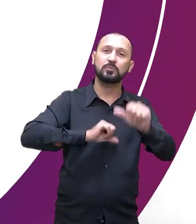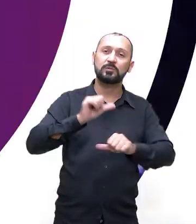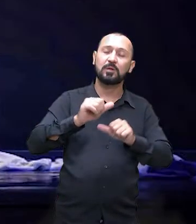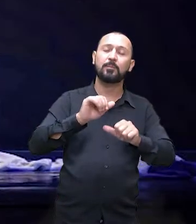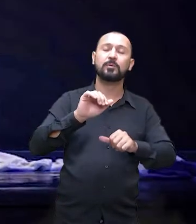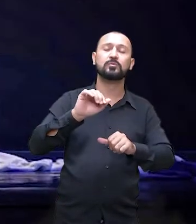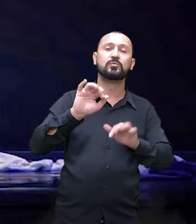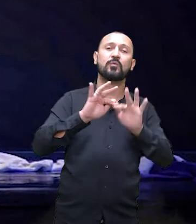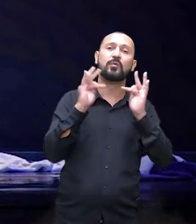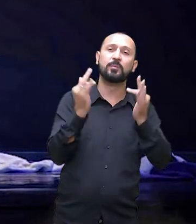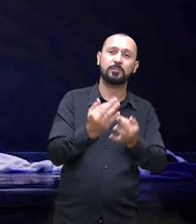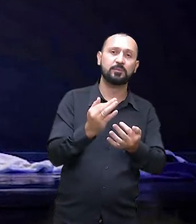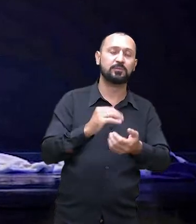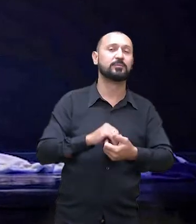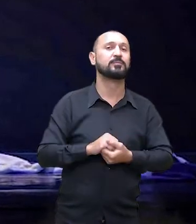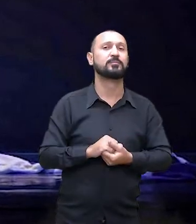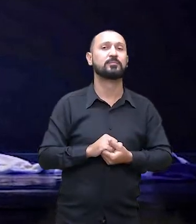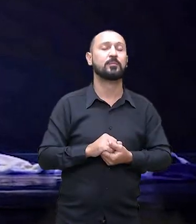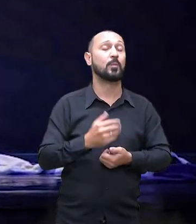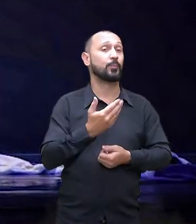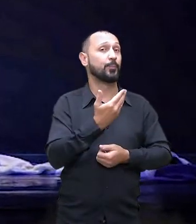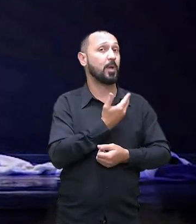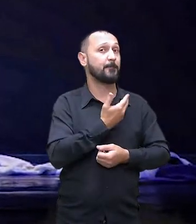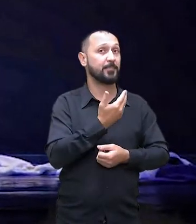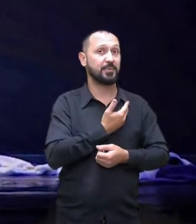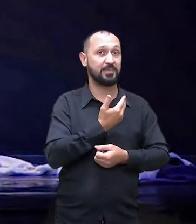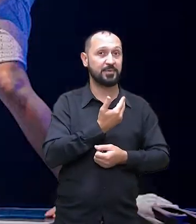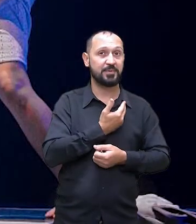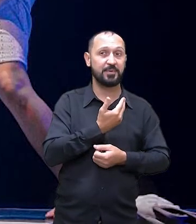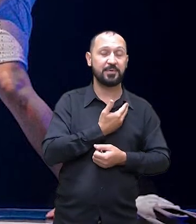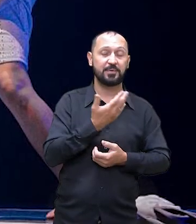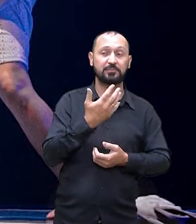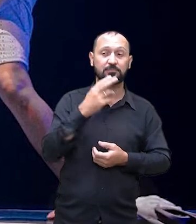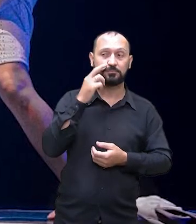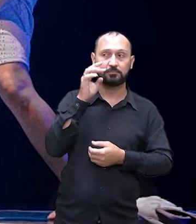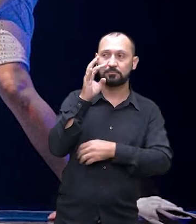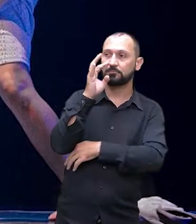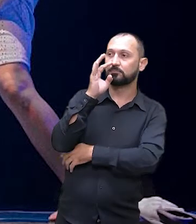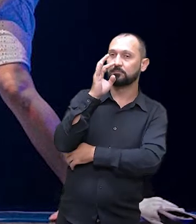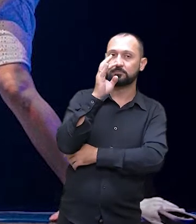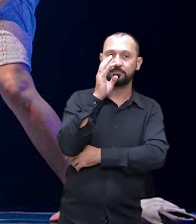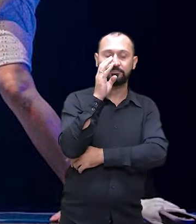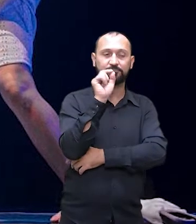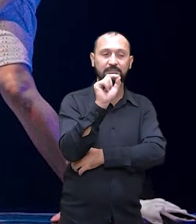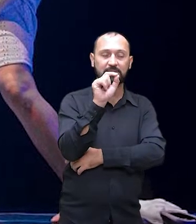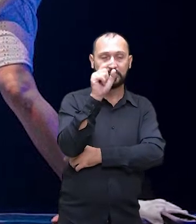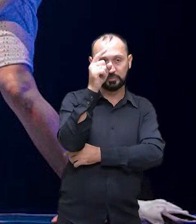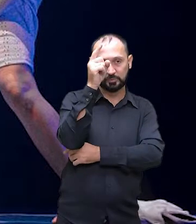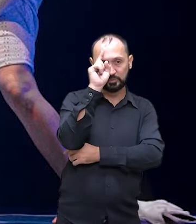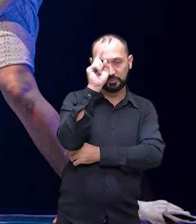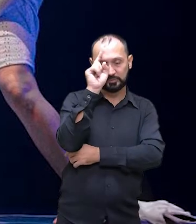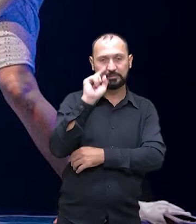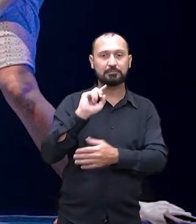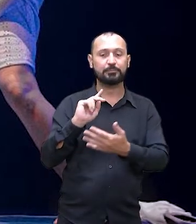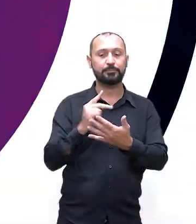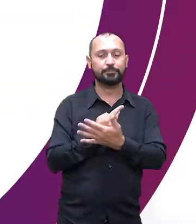foram naturalizadas, né? E que são agressões, né? Que são violências contra a mulher e que passa. E daí quando você começa a